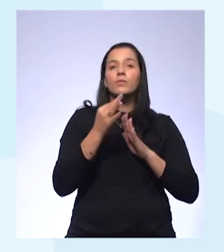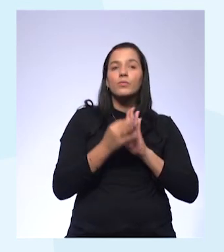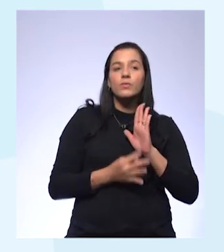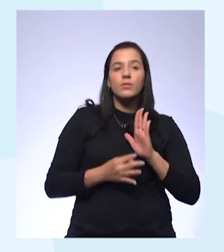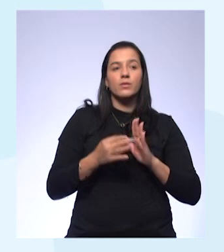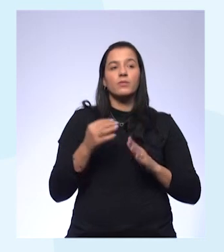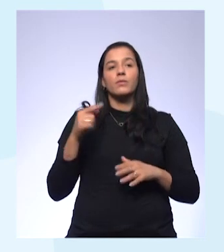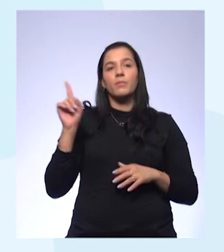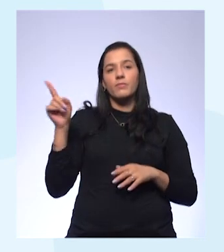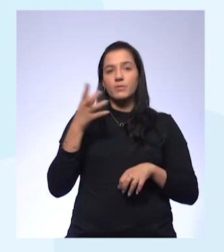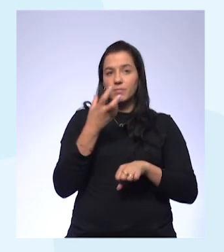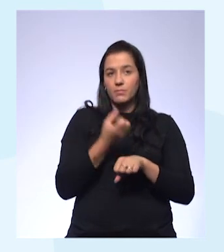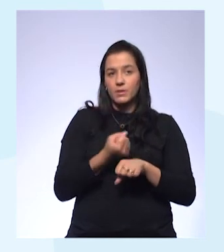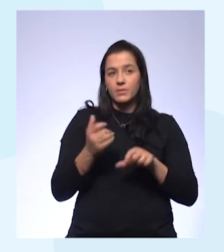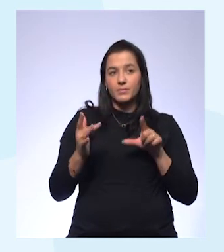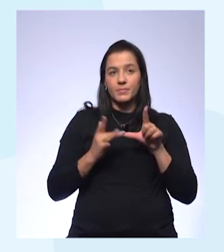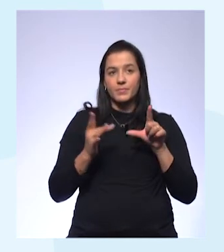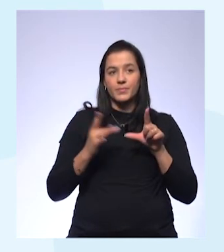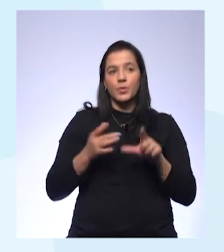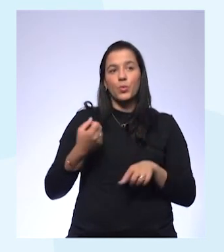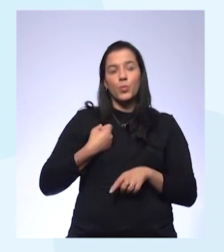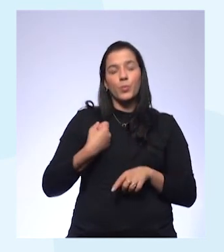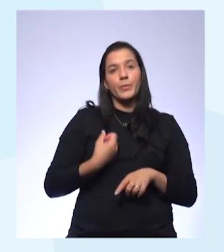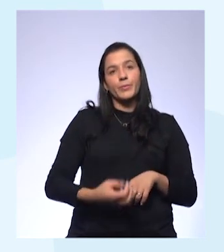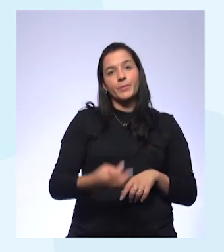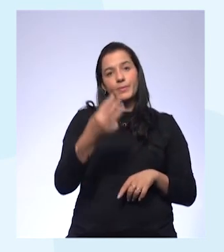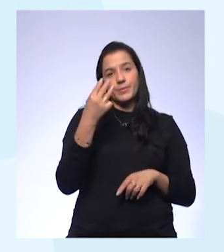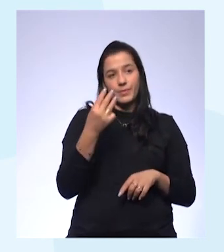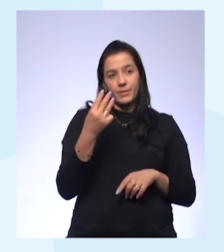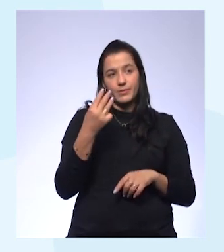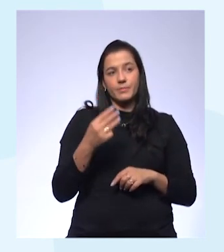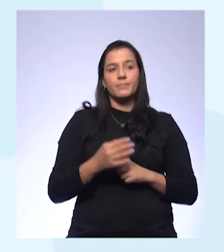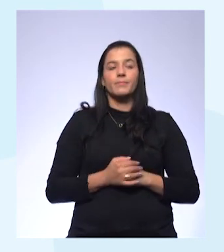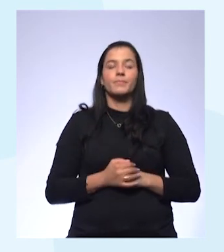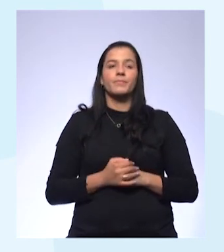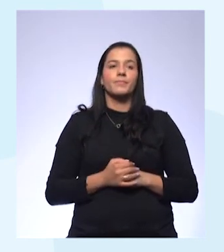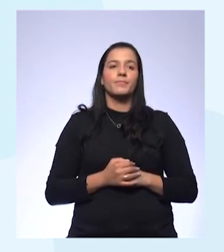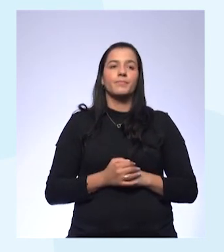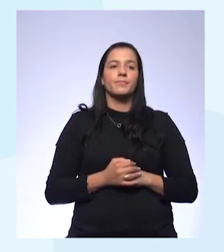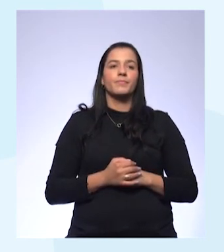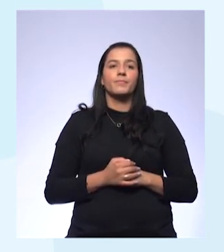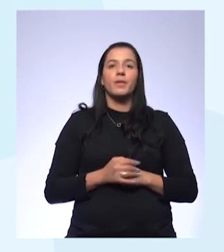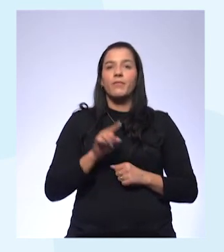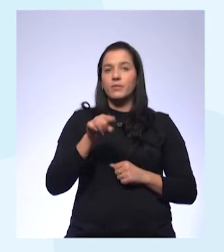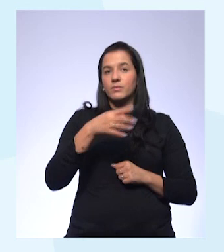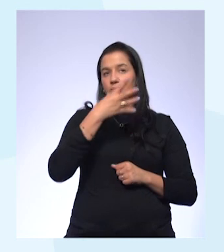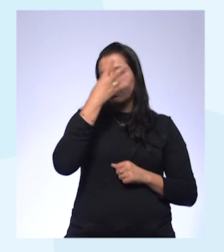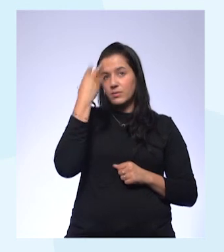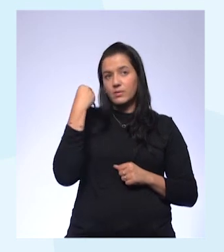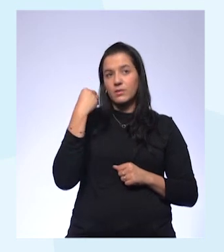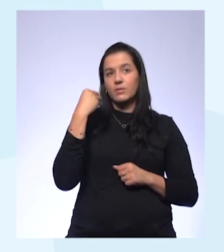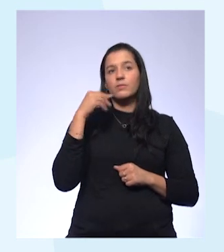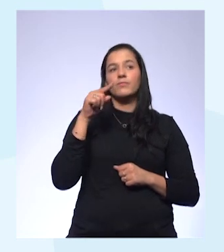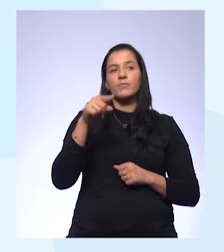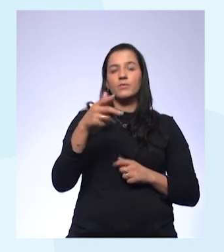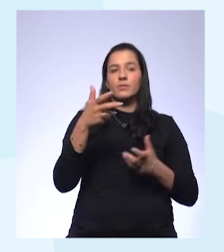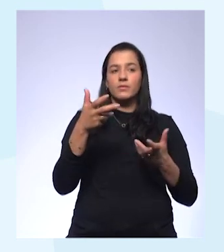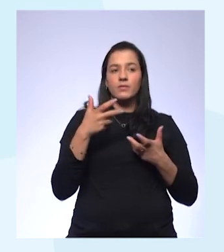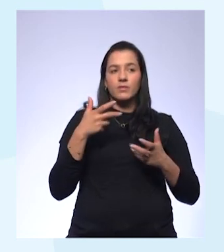QR Code, o link para o caderno volume 3 da 3ª série do ensino médio. Não esqueçam, se vocês